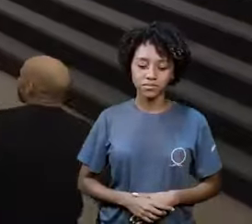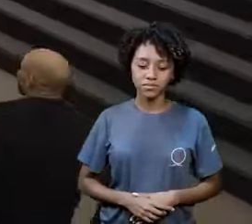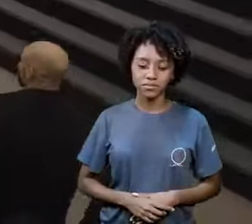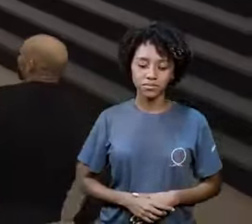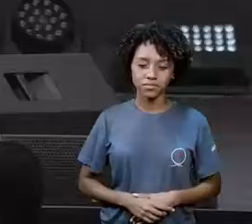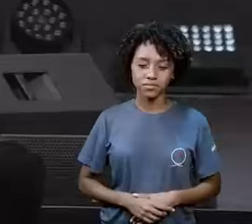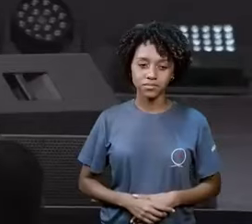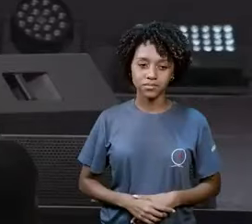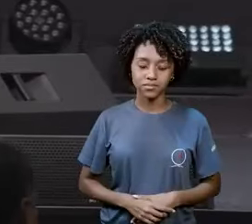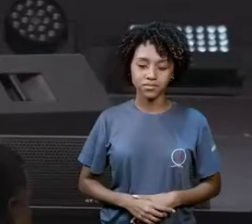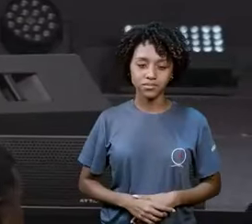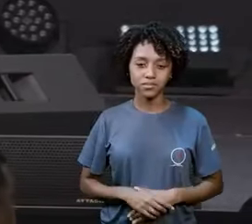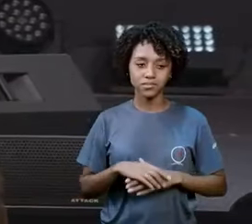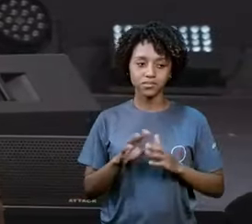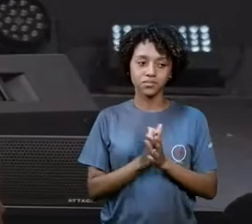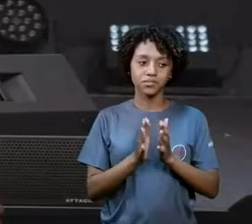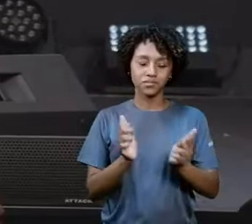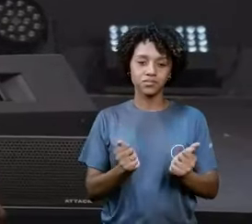pé